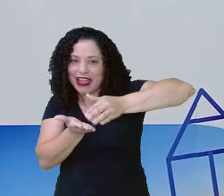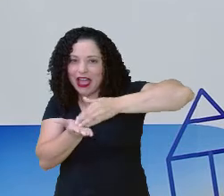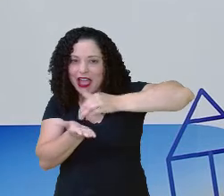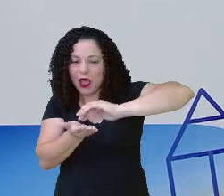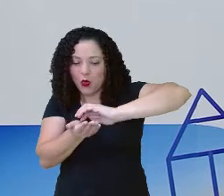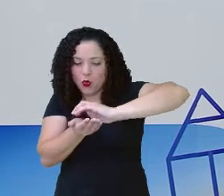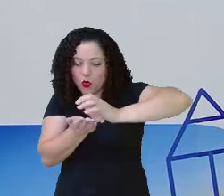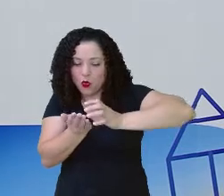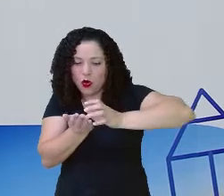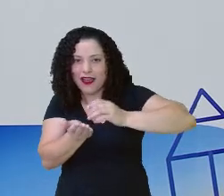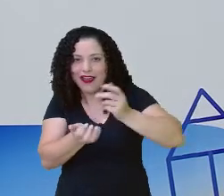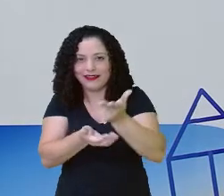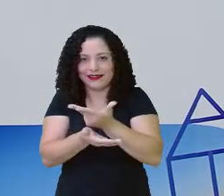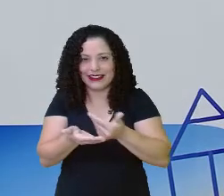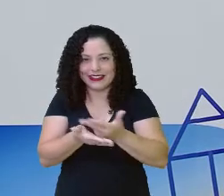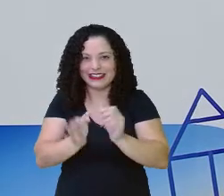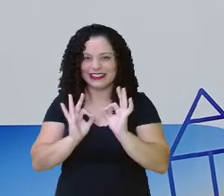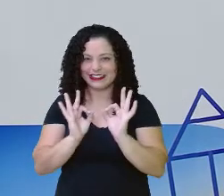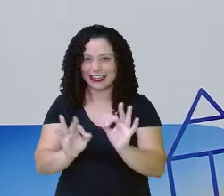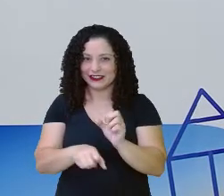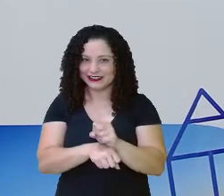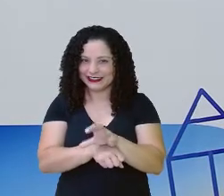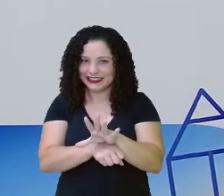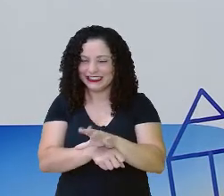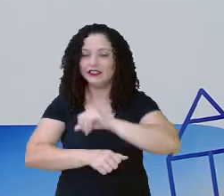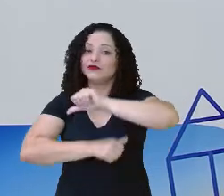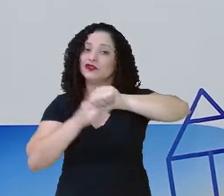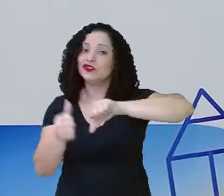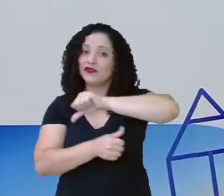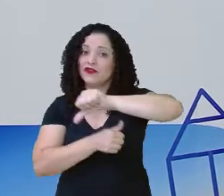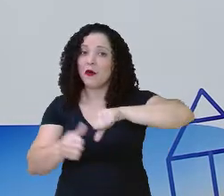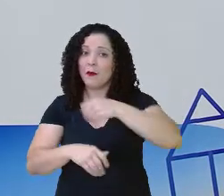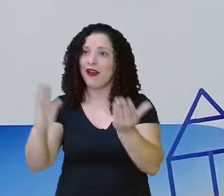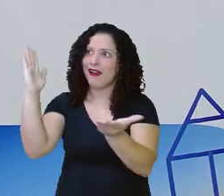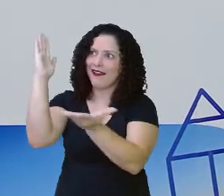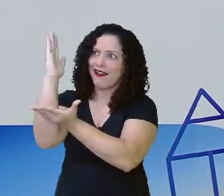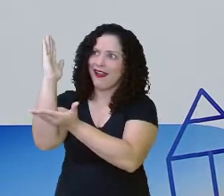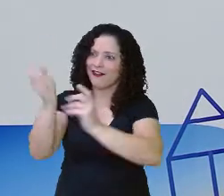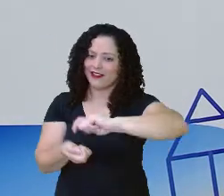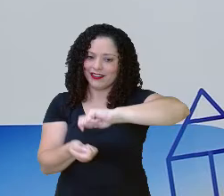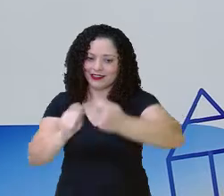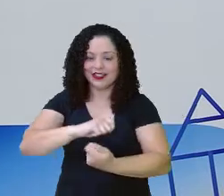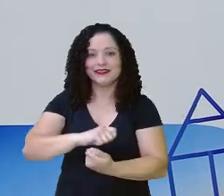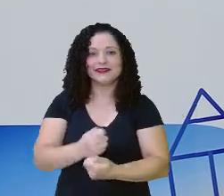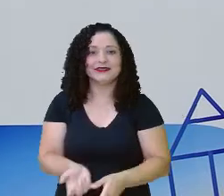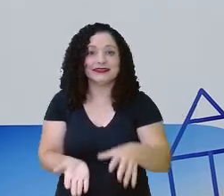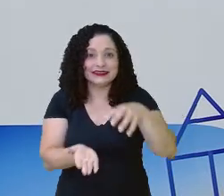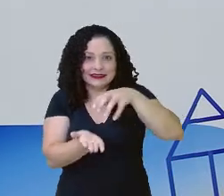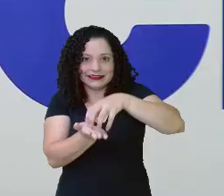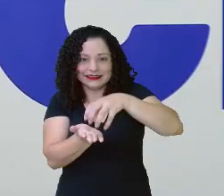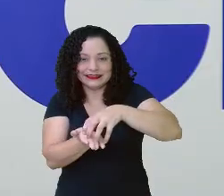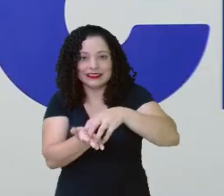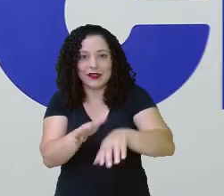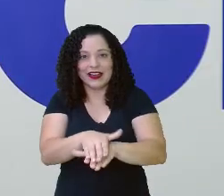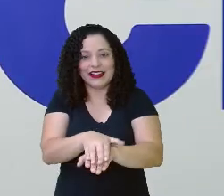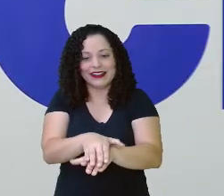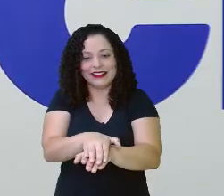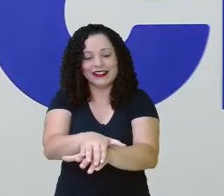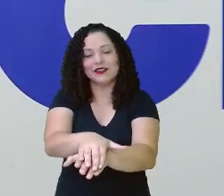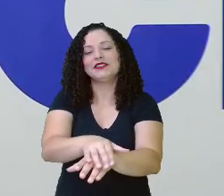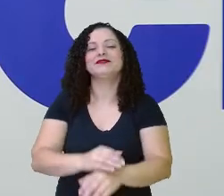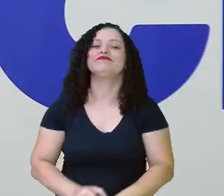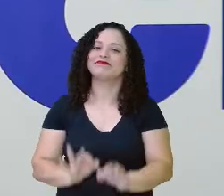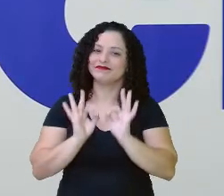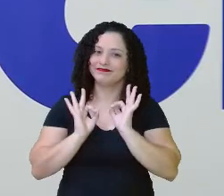olho, pintou e está tudo certo. Fica a dica, transformei a garrafa PET numa tartaruga chocalho. E aí, professora, tudo certinho? Tudo certinho, eles